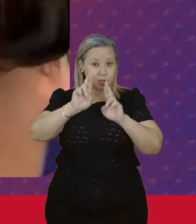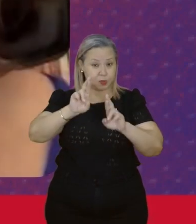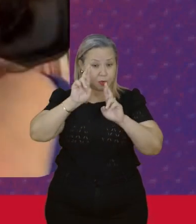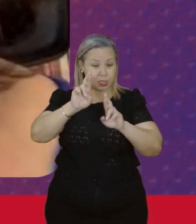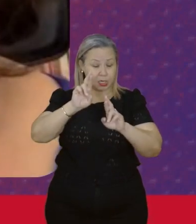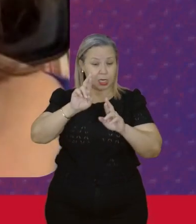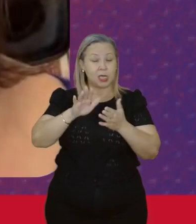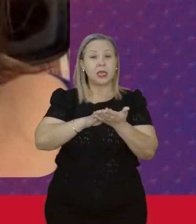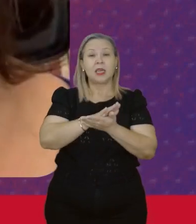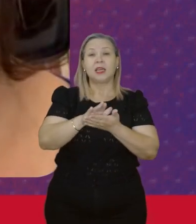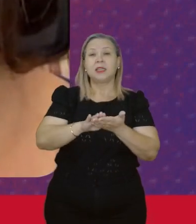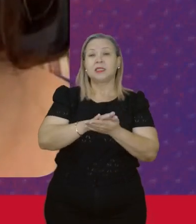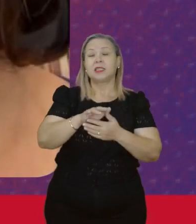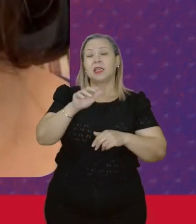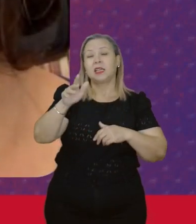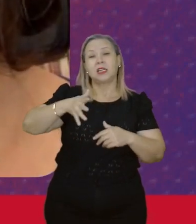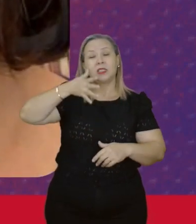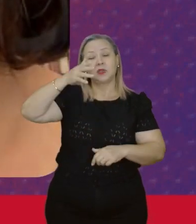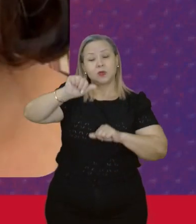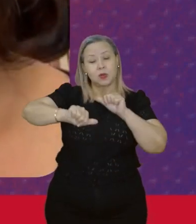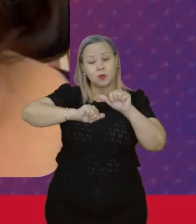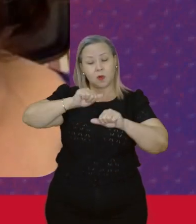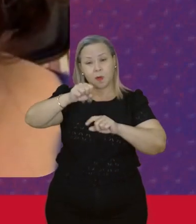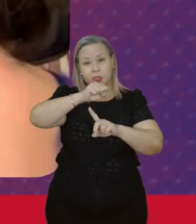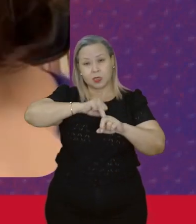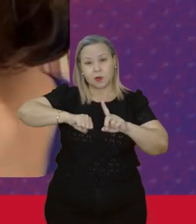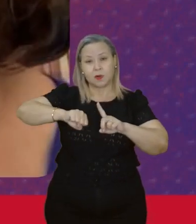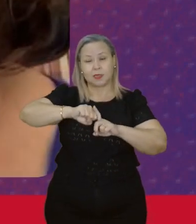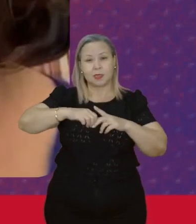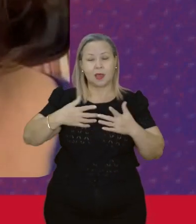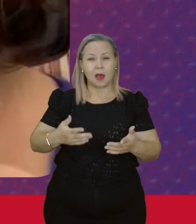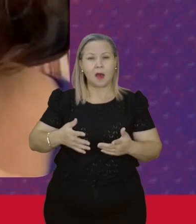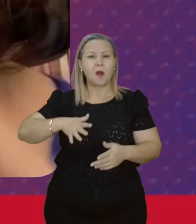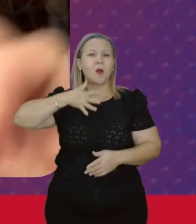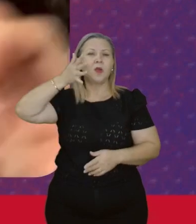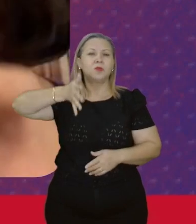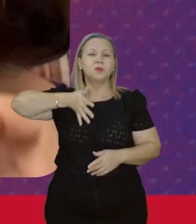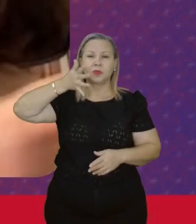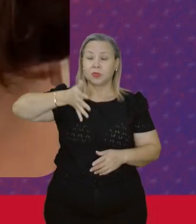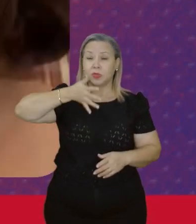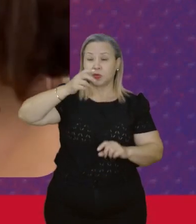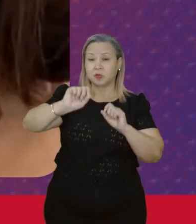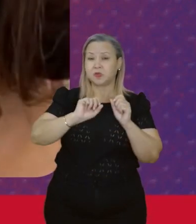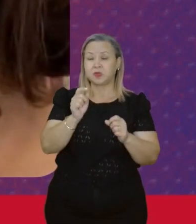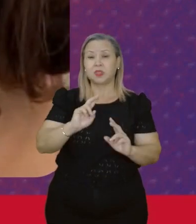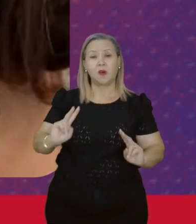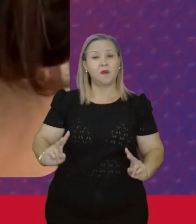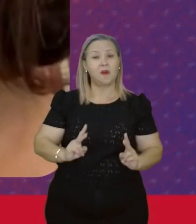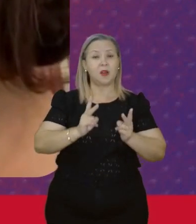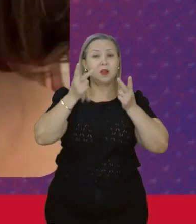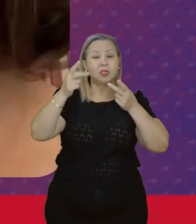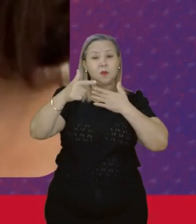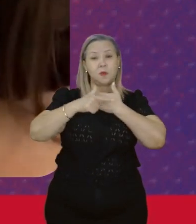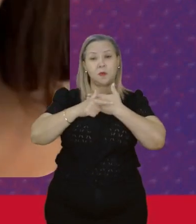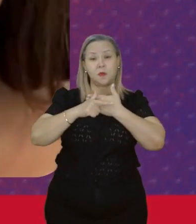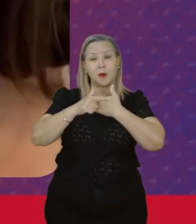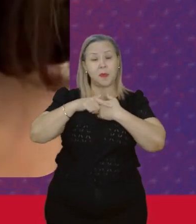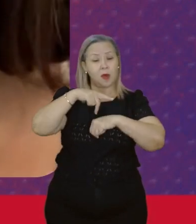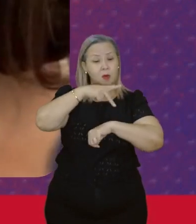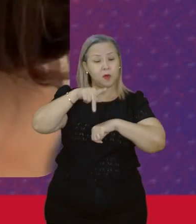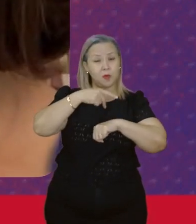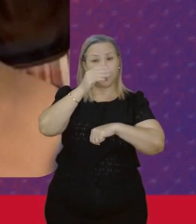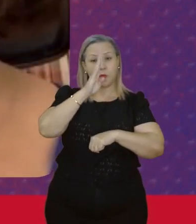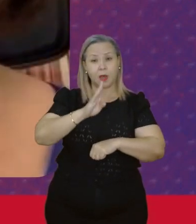sem esse discurso de transformação social, e um discurso que não valorize o papel do Estado, ou seja,